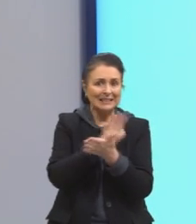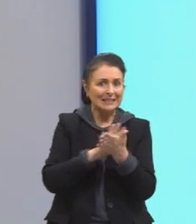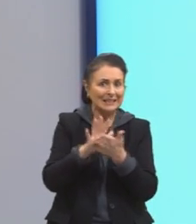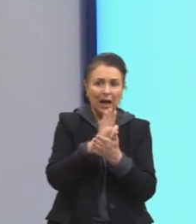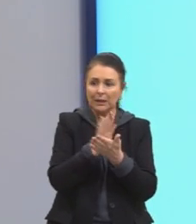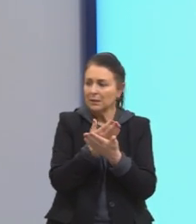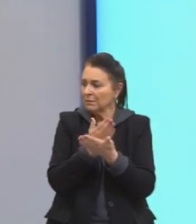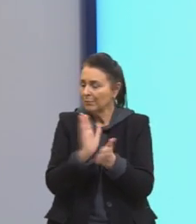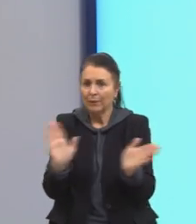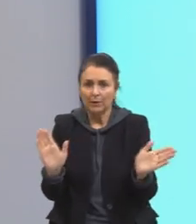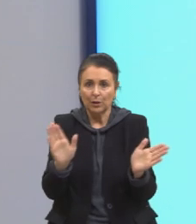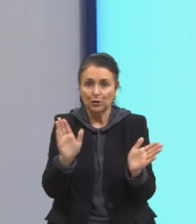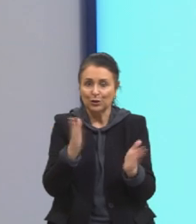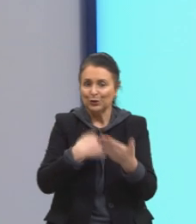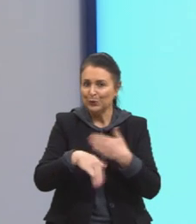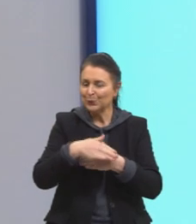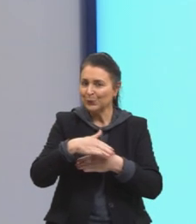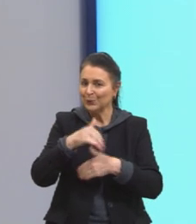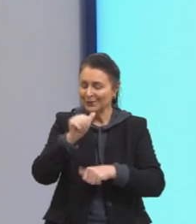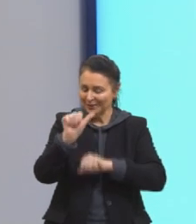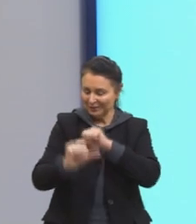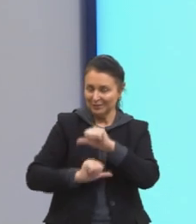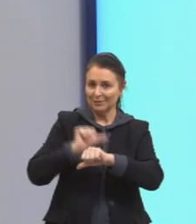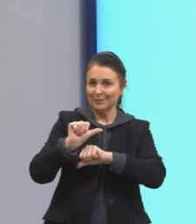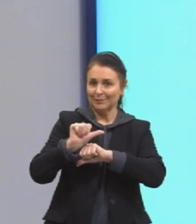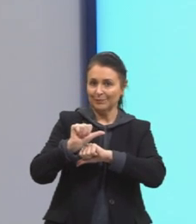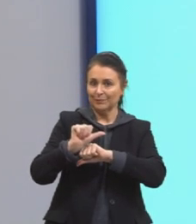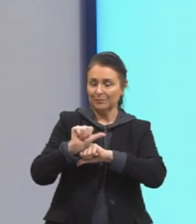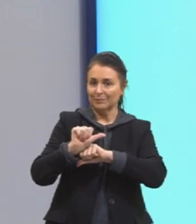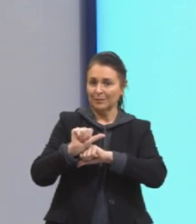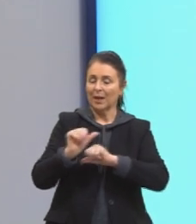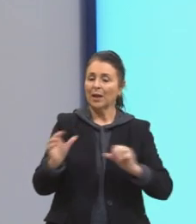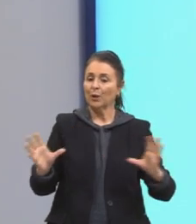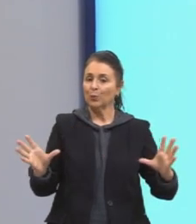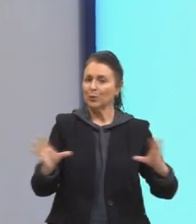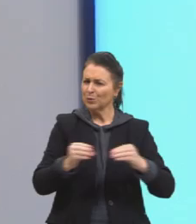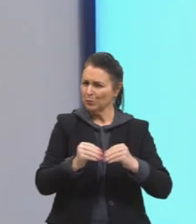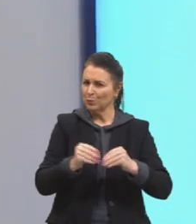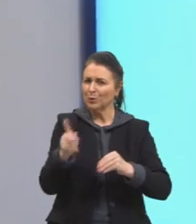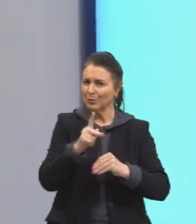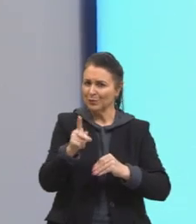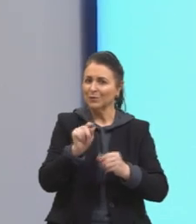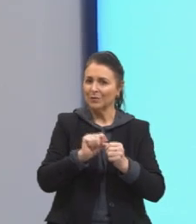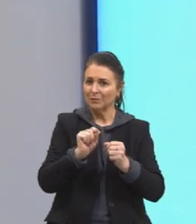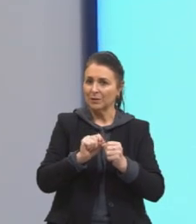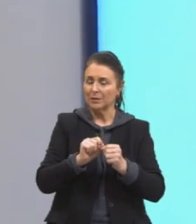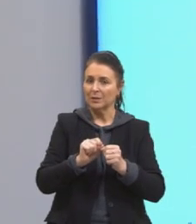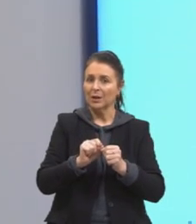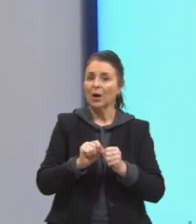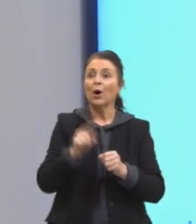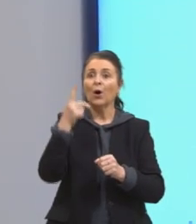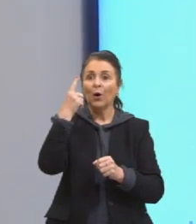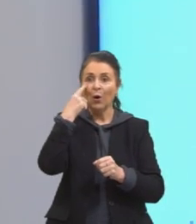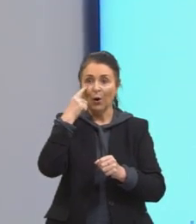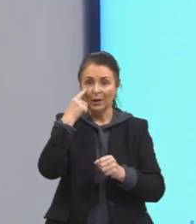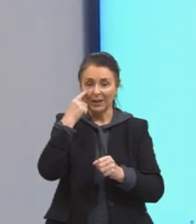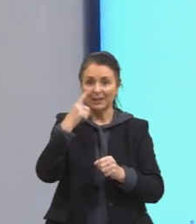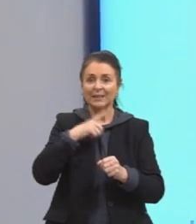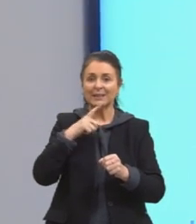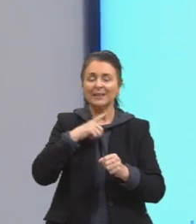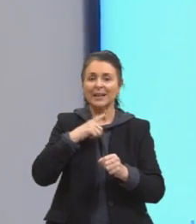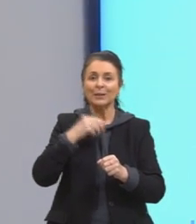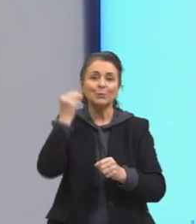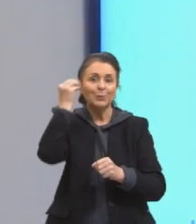se se perde né tudo se transforma é resumidamente então aqui eu vou recomendar para vocês um simulador